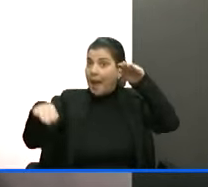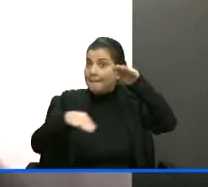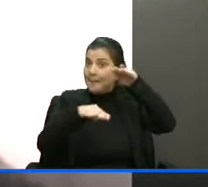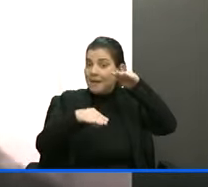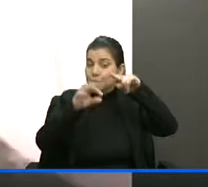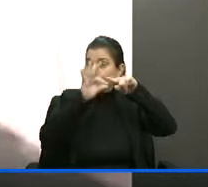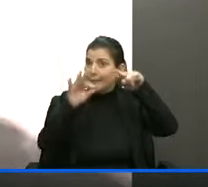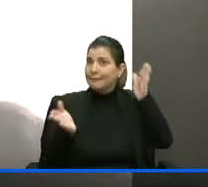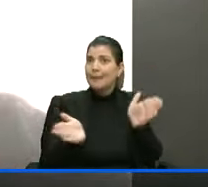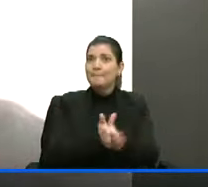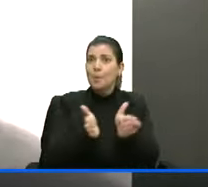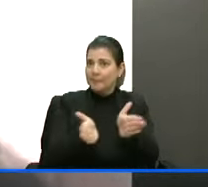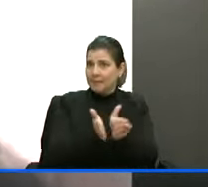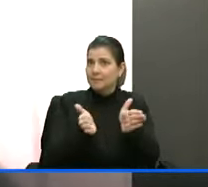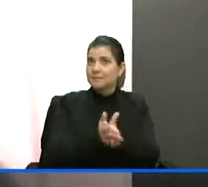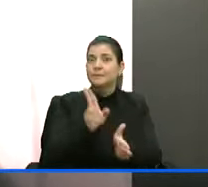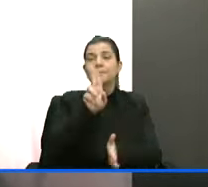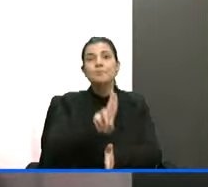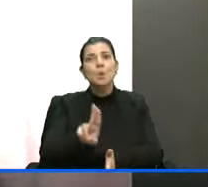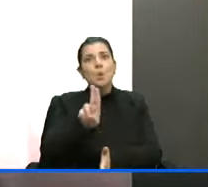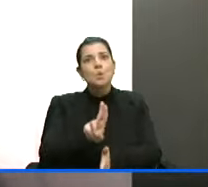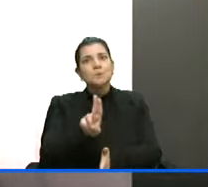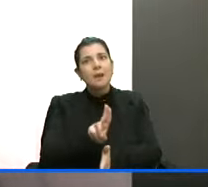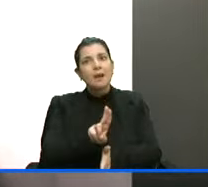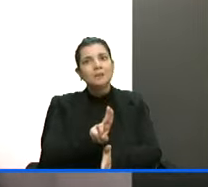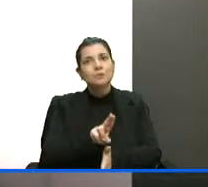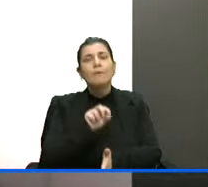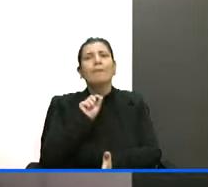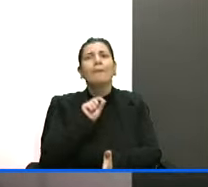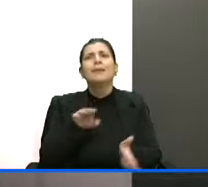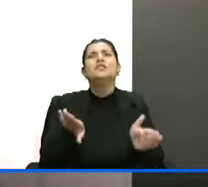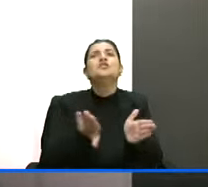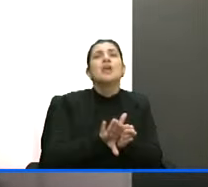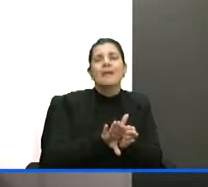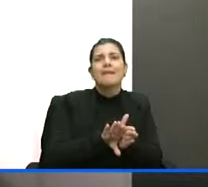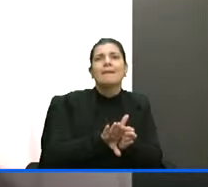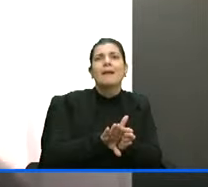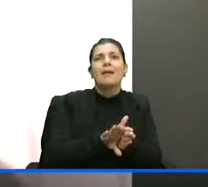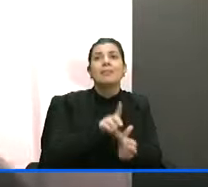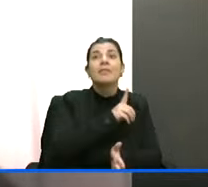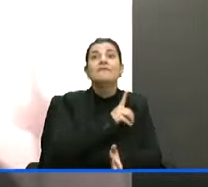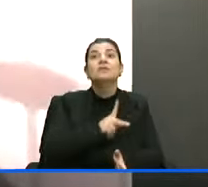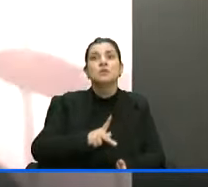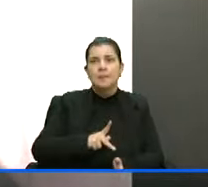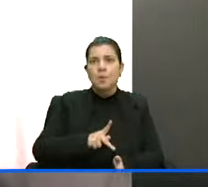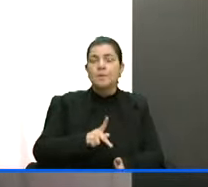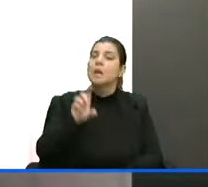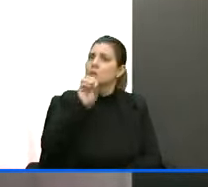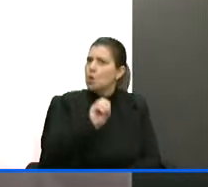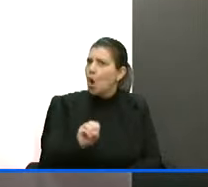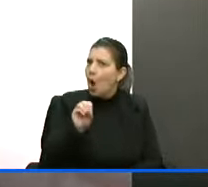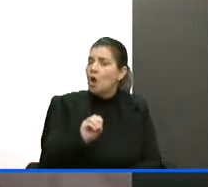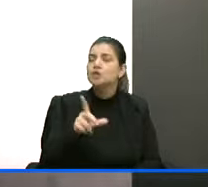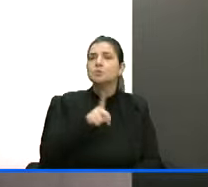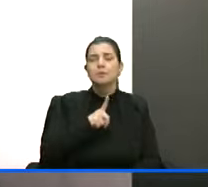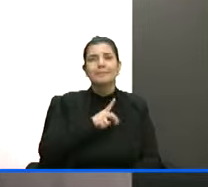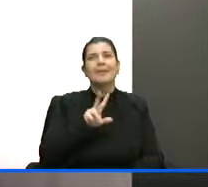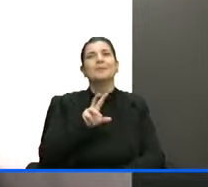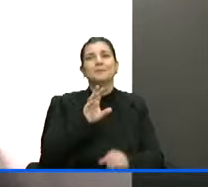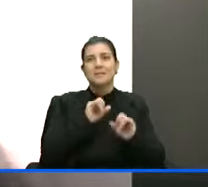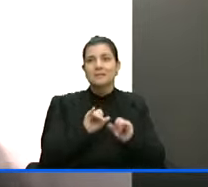está usando o... Quem é que chega na defensoria pública, né? Que ótimo que nós temos esses órgãos de